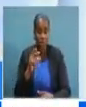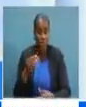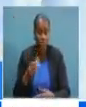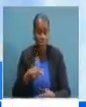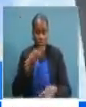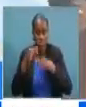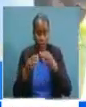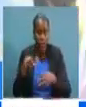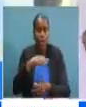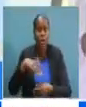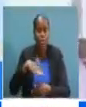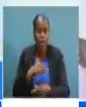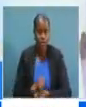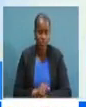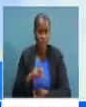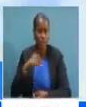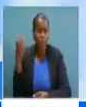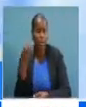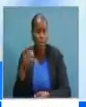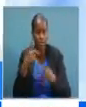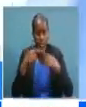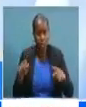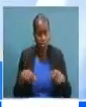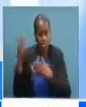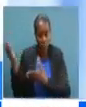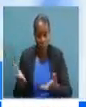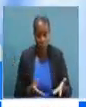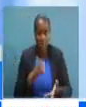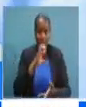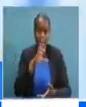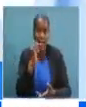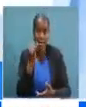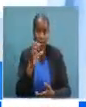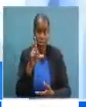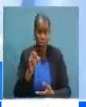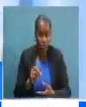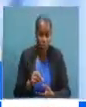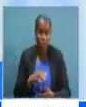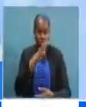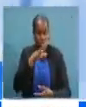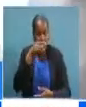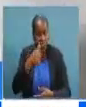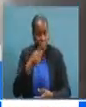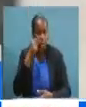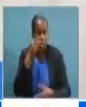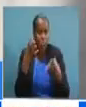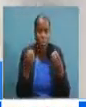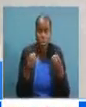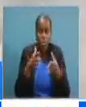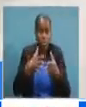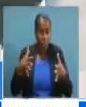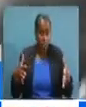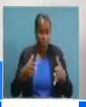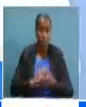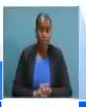de boas-vindas em crioulo e, naturalmente, de rasgados elogios ao homem